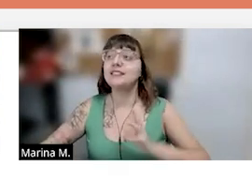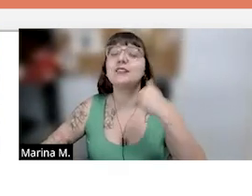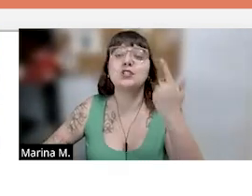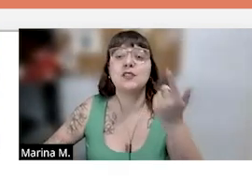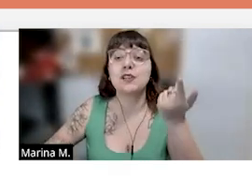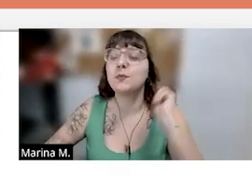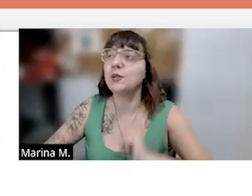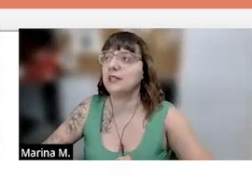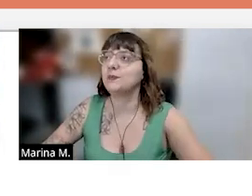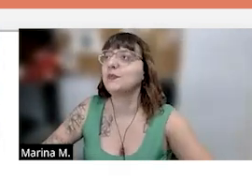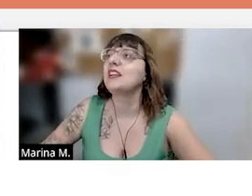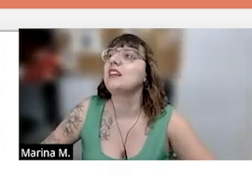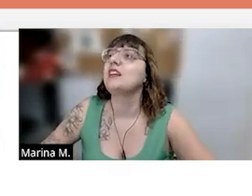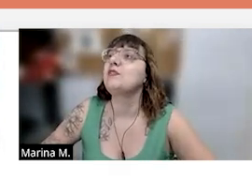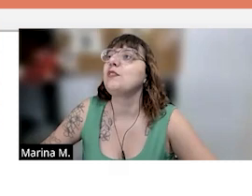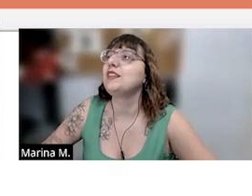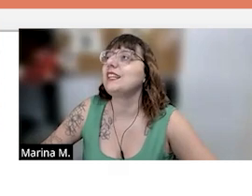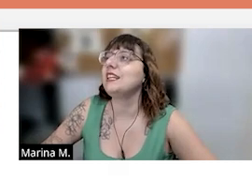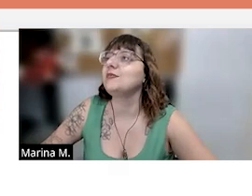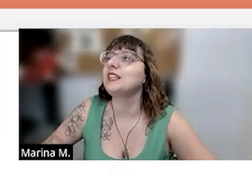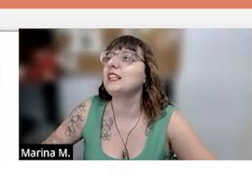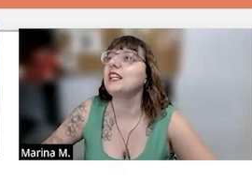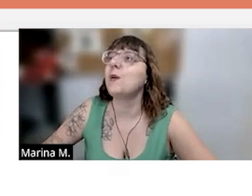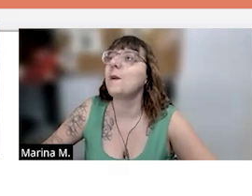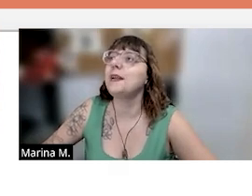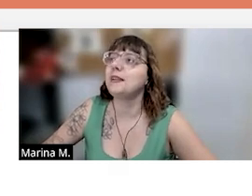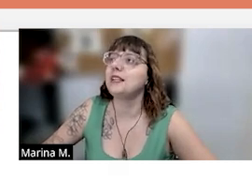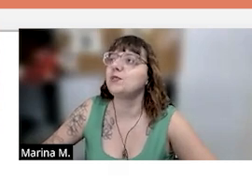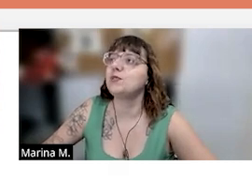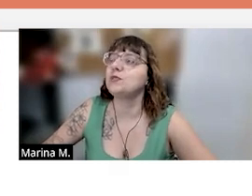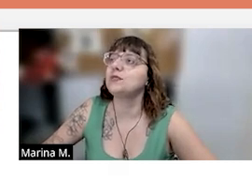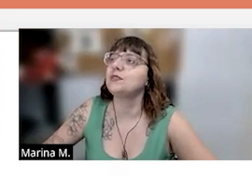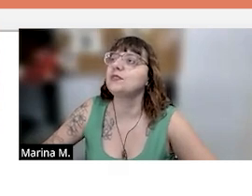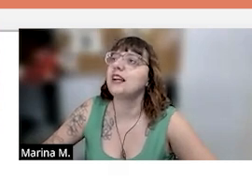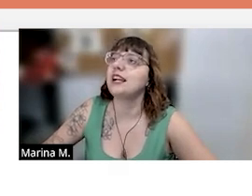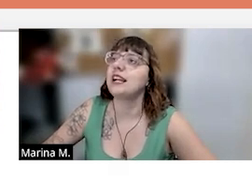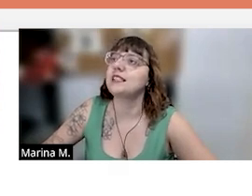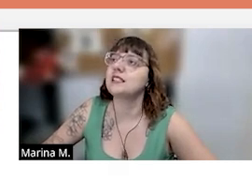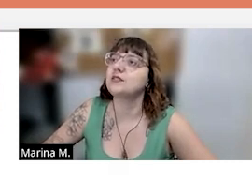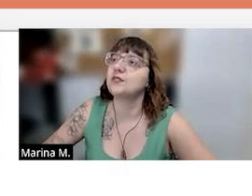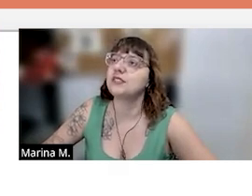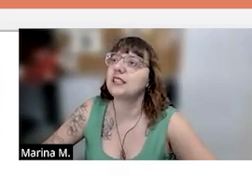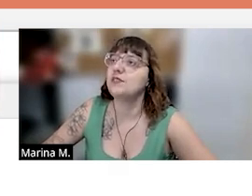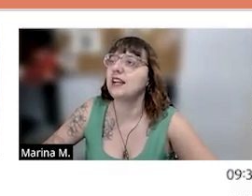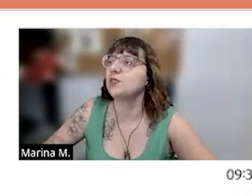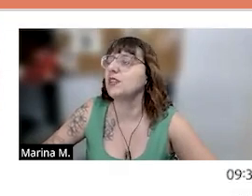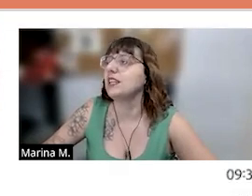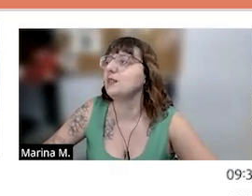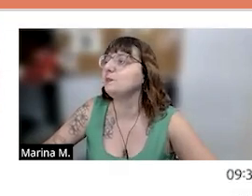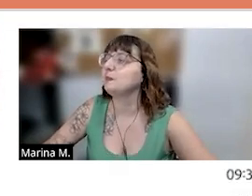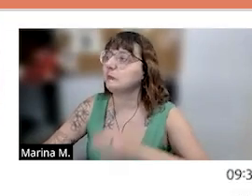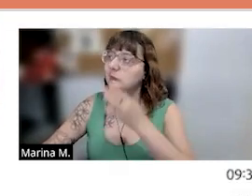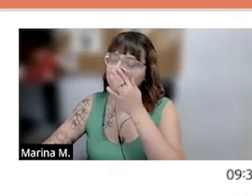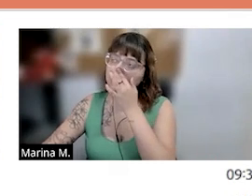mapa. Então a gente vai usar um plugin. Eu vou vir aqui em complementos. Aliás, vou salvar isso